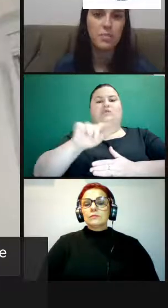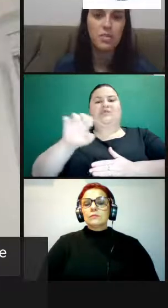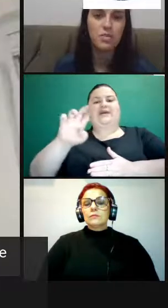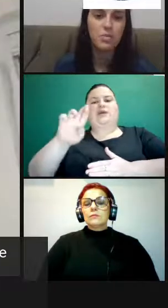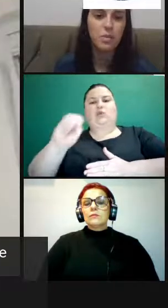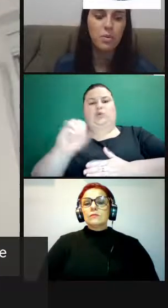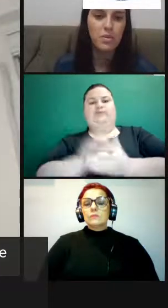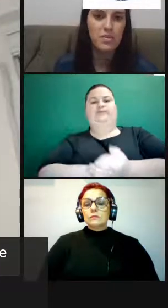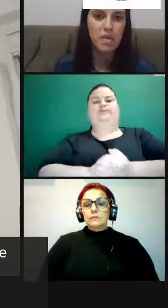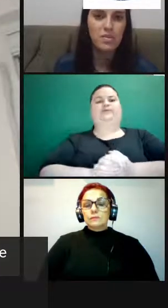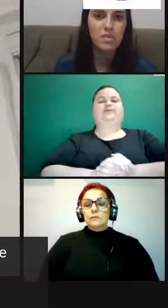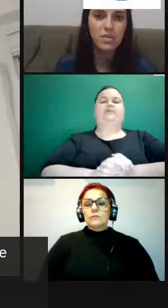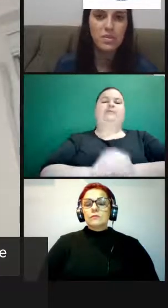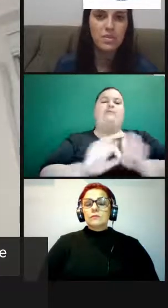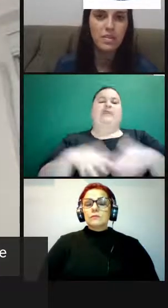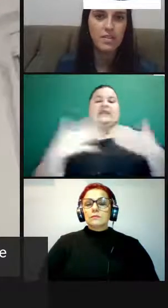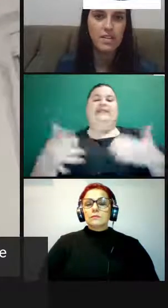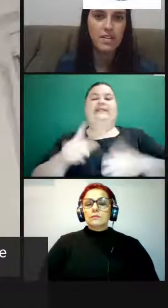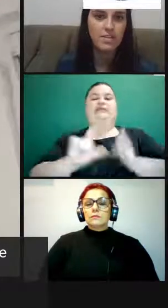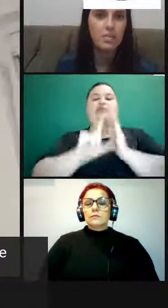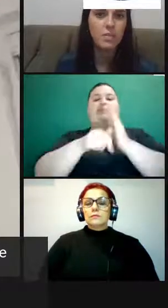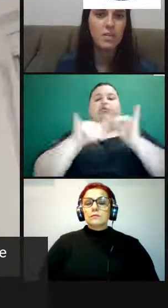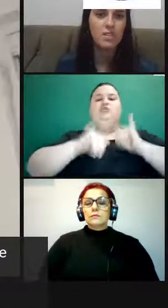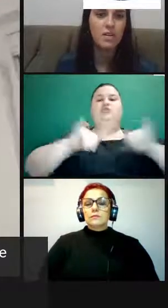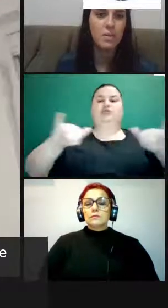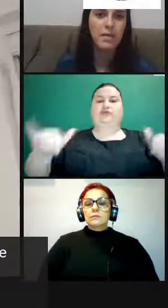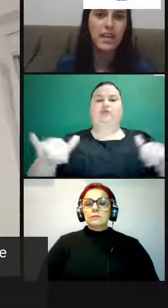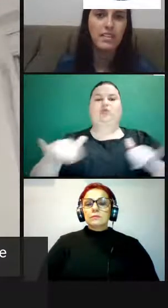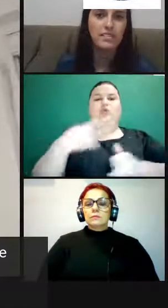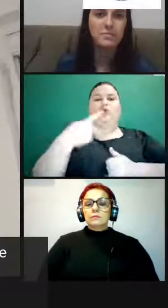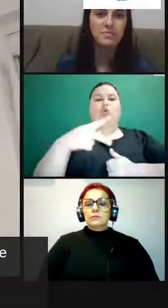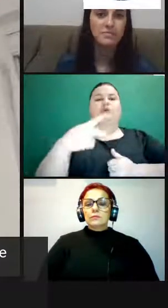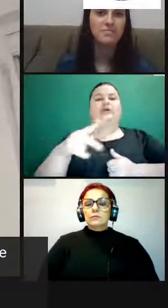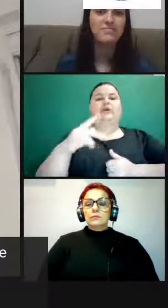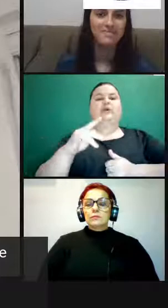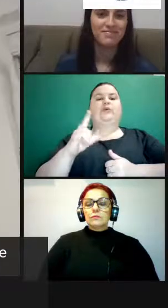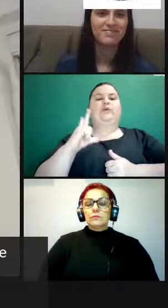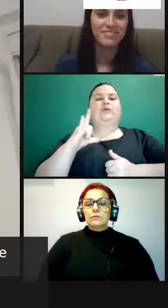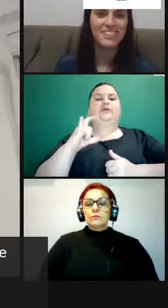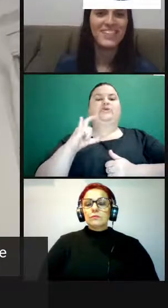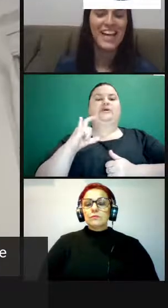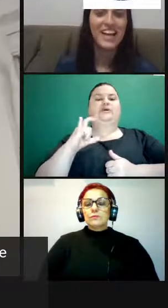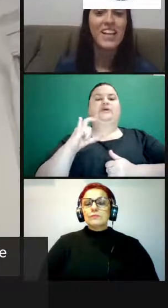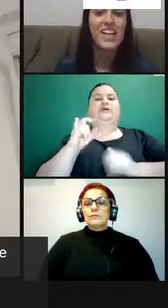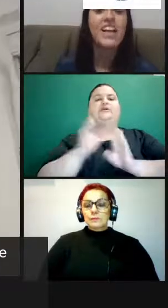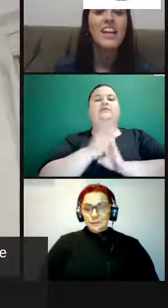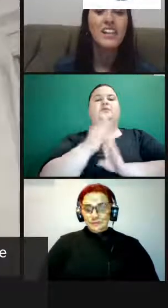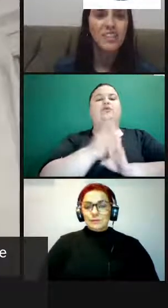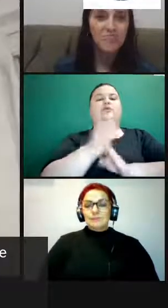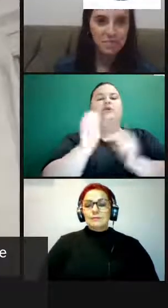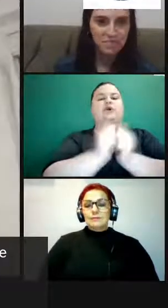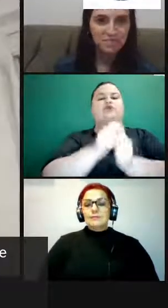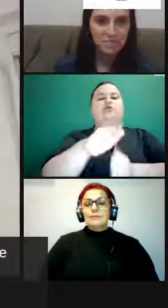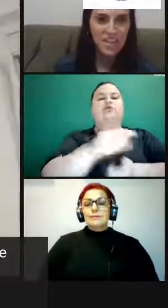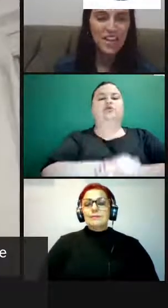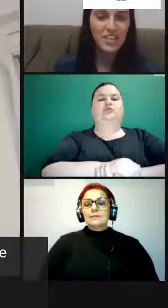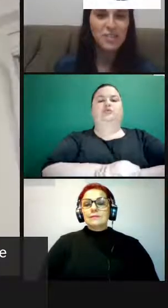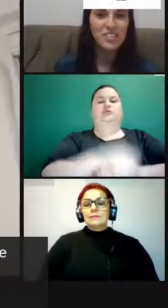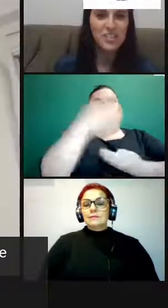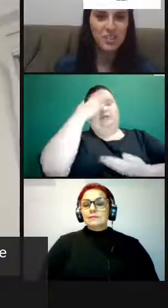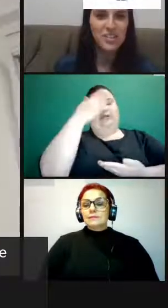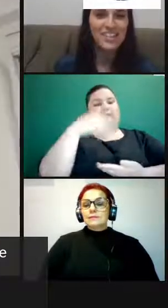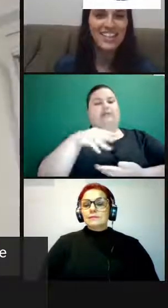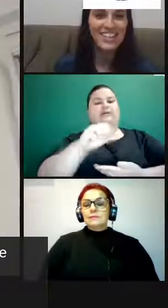eu vou depois eu divulgo para o pessoal nos grupos do teu Instagram para pessoal acompanhar então beleza então tá valendo Social pela educação